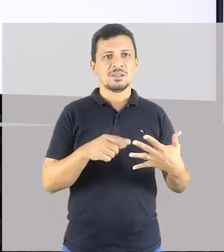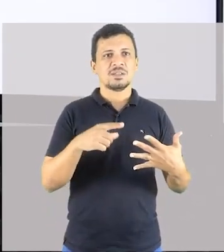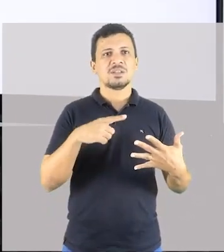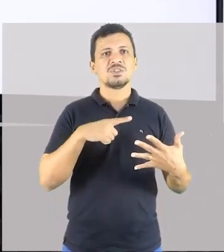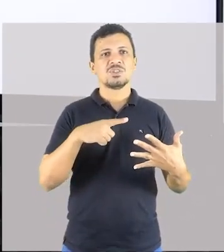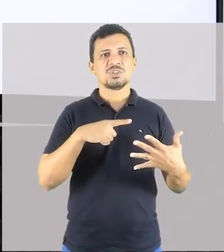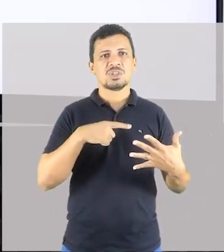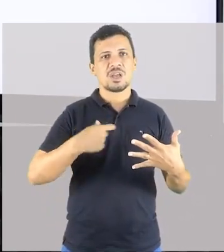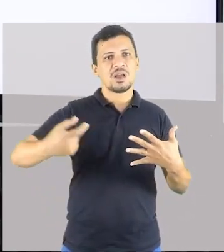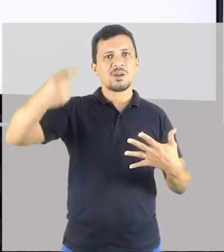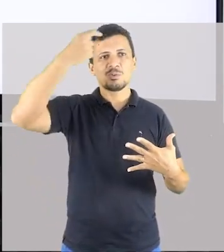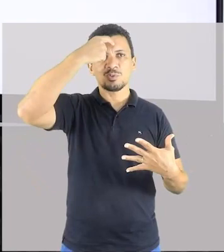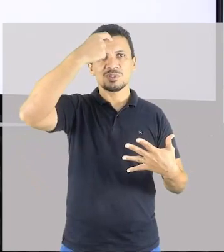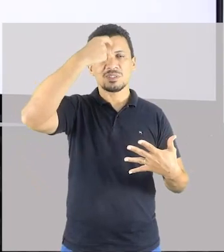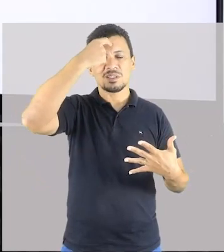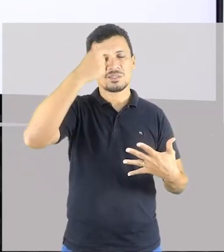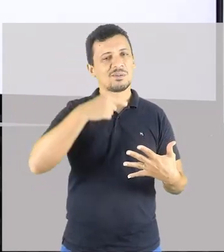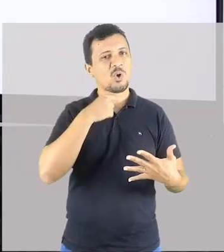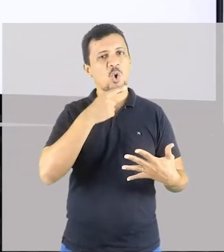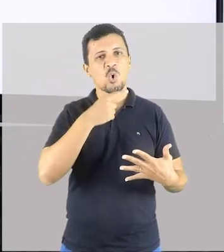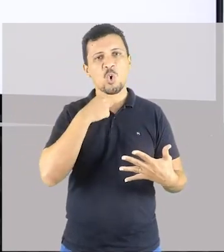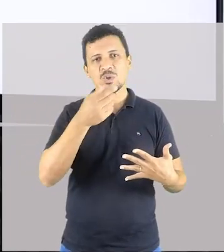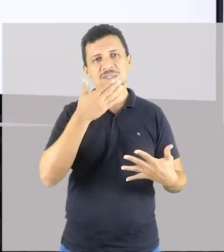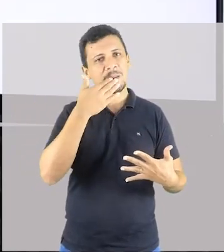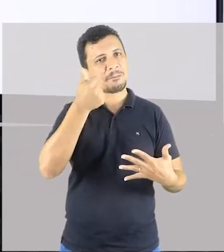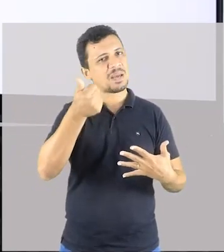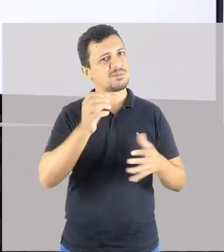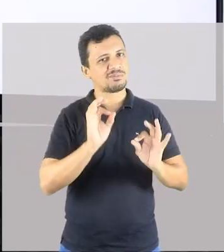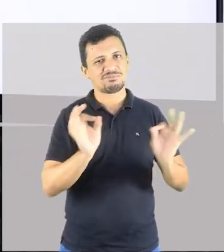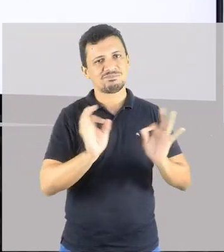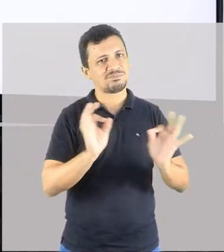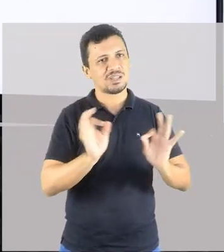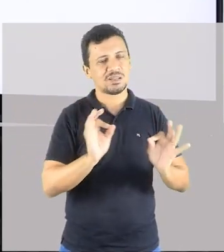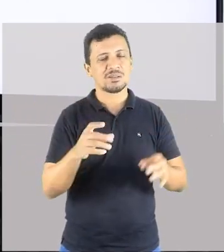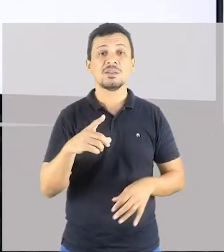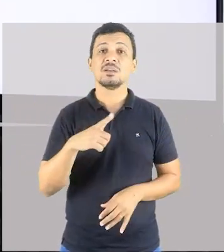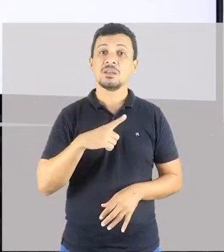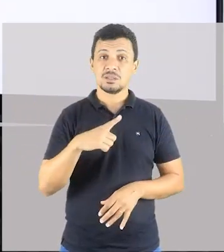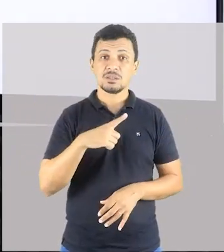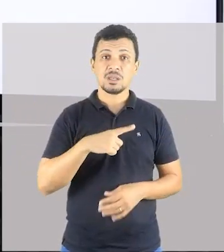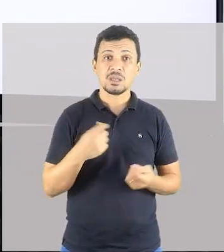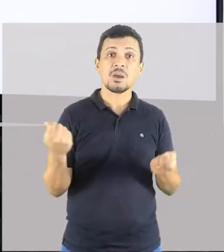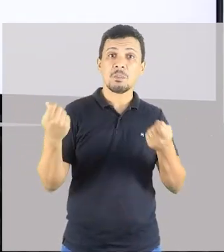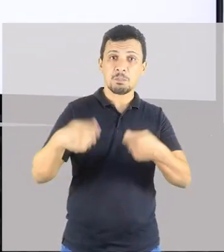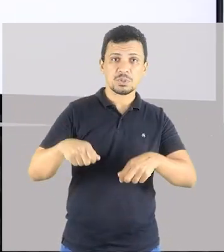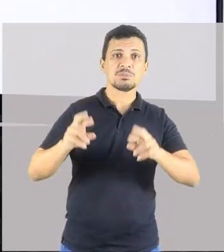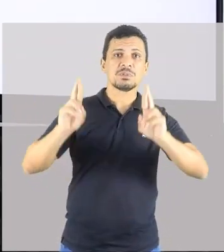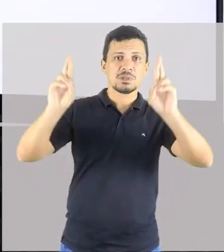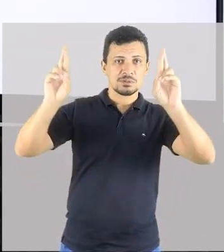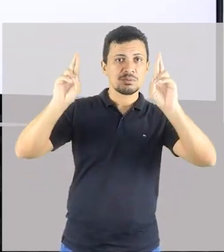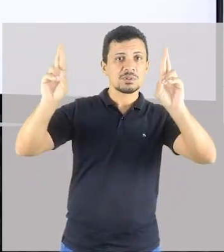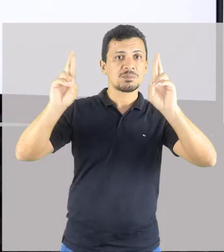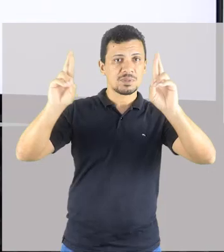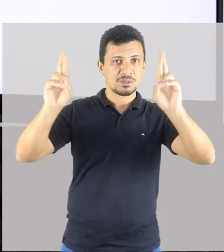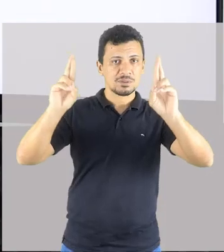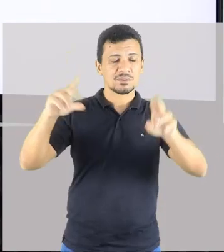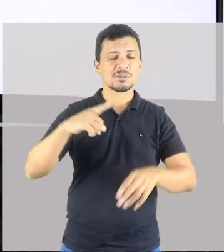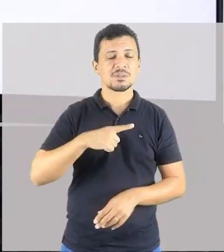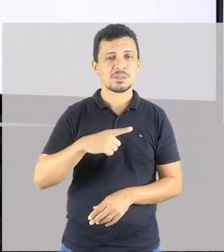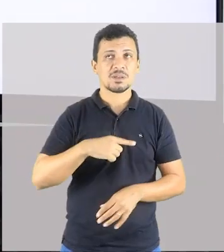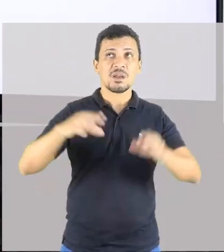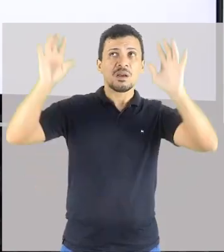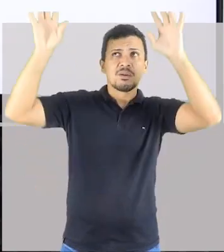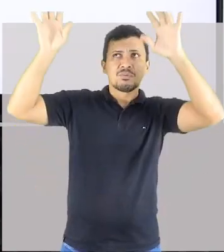a situação em que vivia era irreversível? Não, ele traz ali uma possibilidade, né, de esperança, certo? Que a